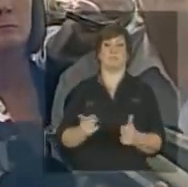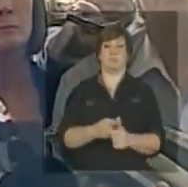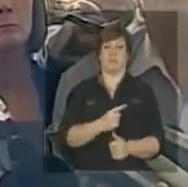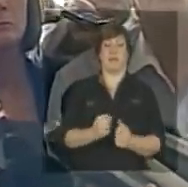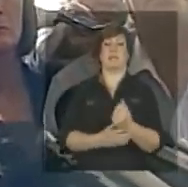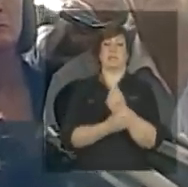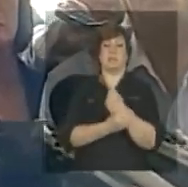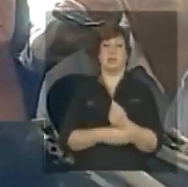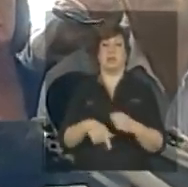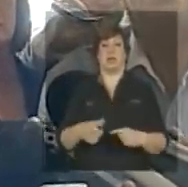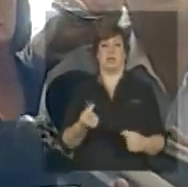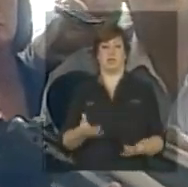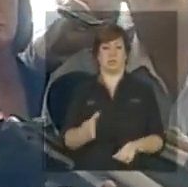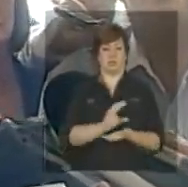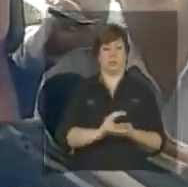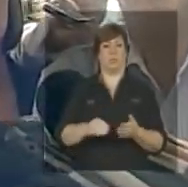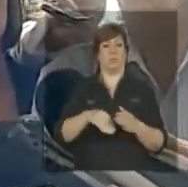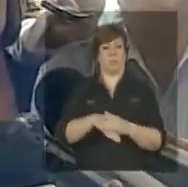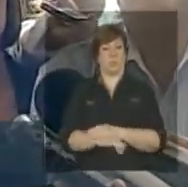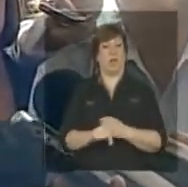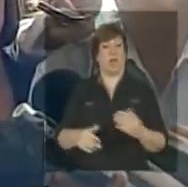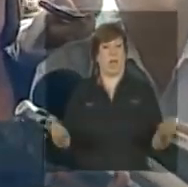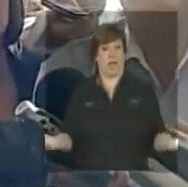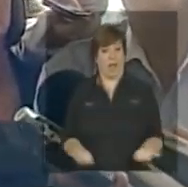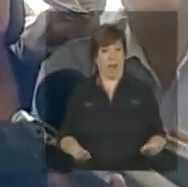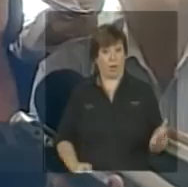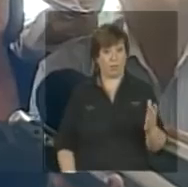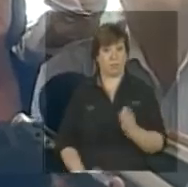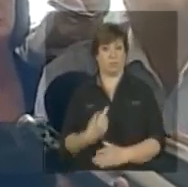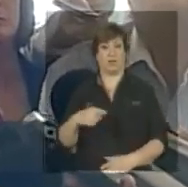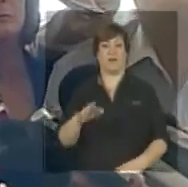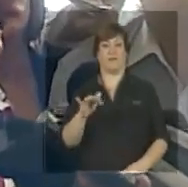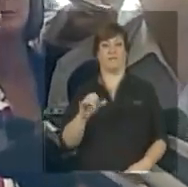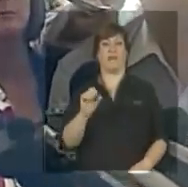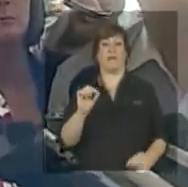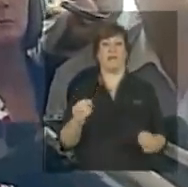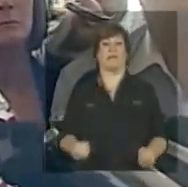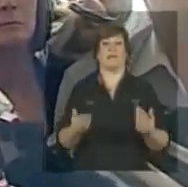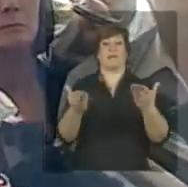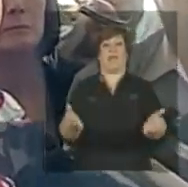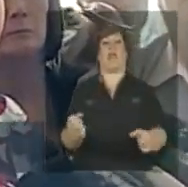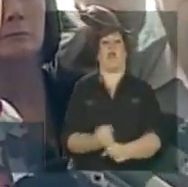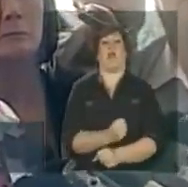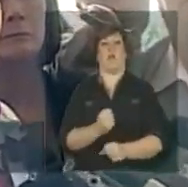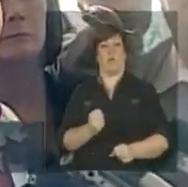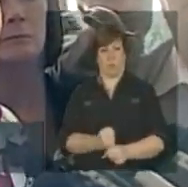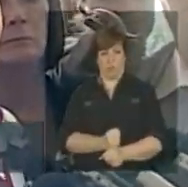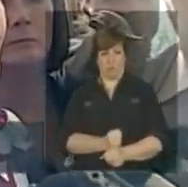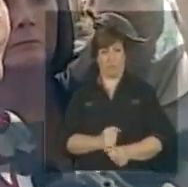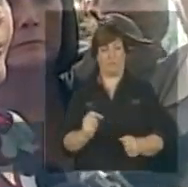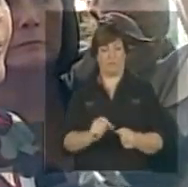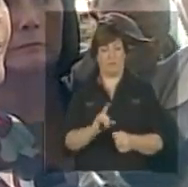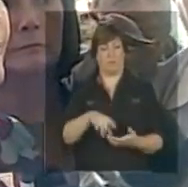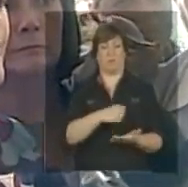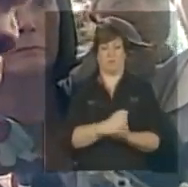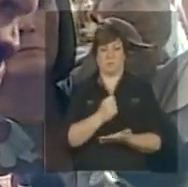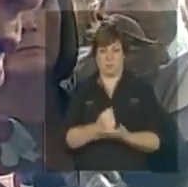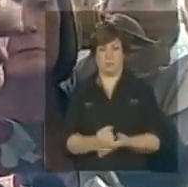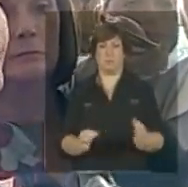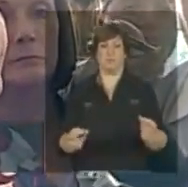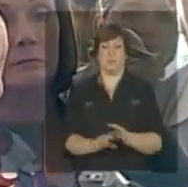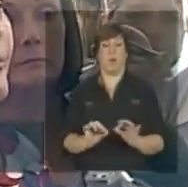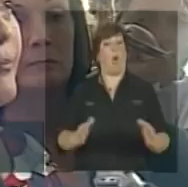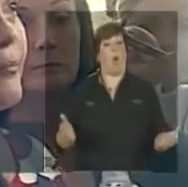que os recursos estão reservados e que agora inauguramos a fase da entrega da obra, da remobilização, da contratação.